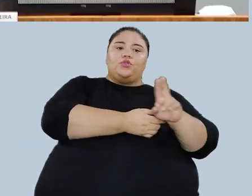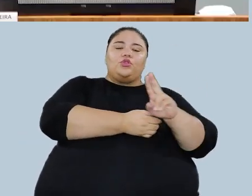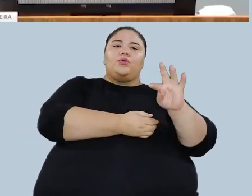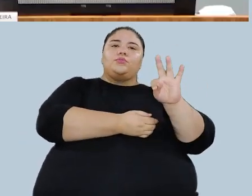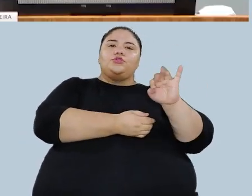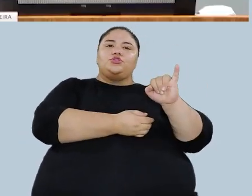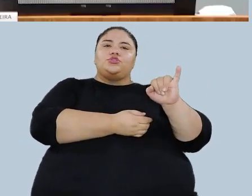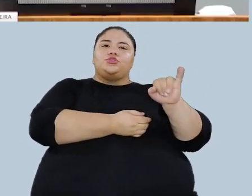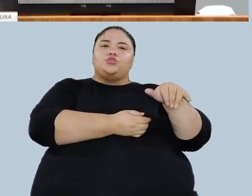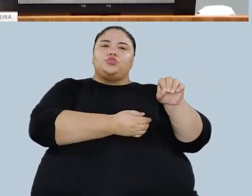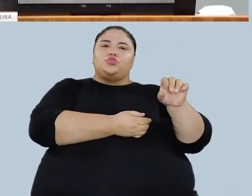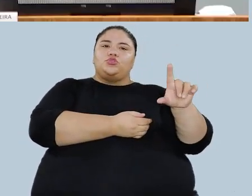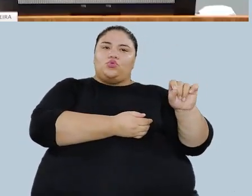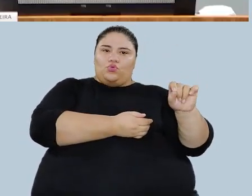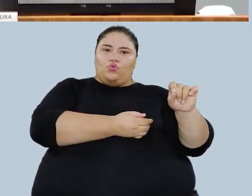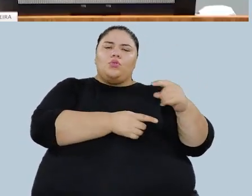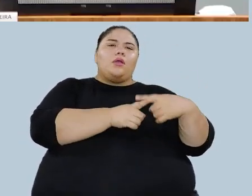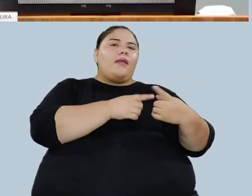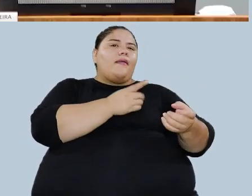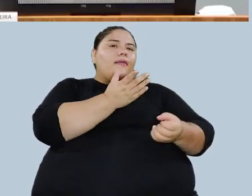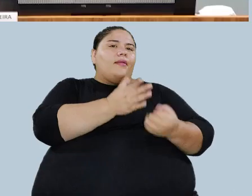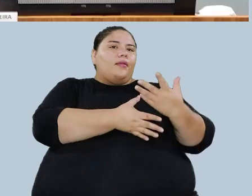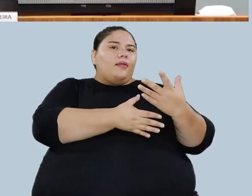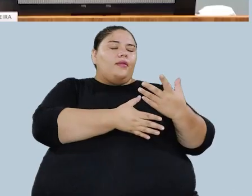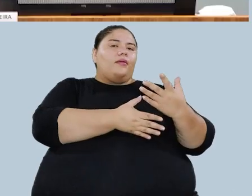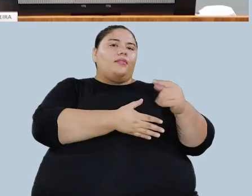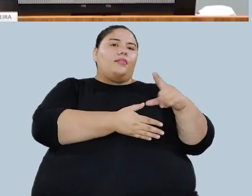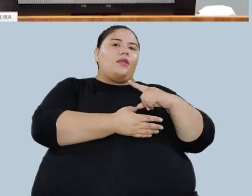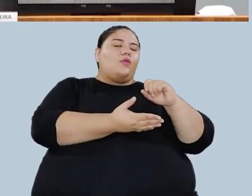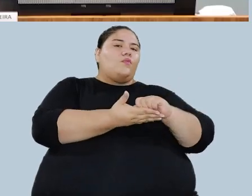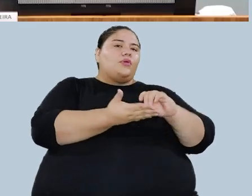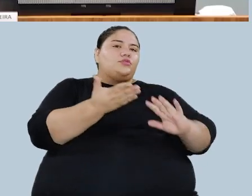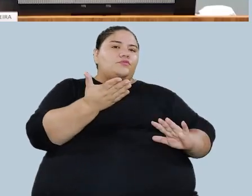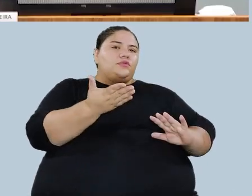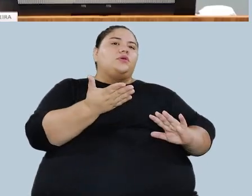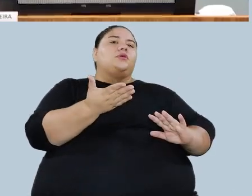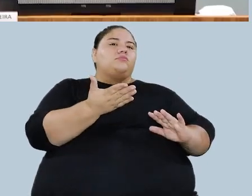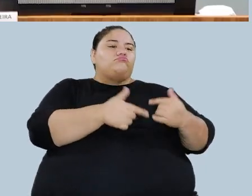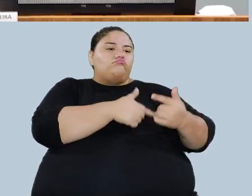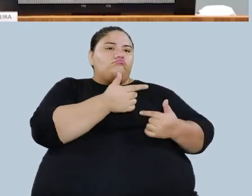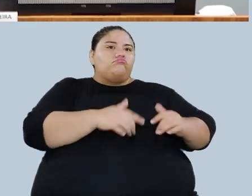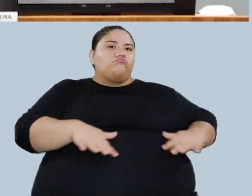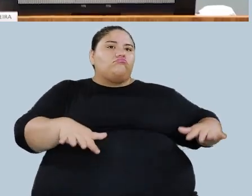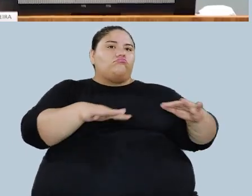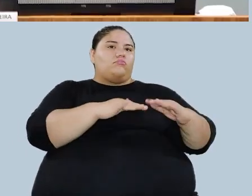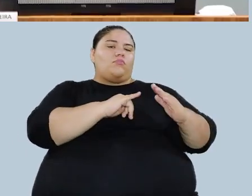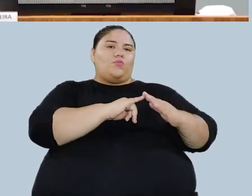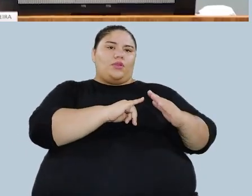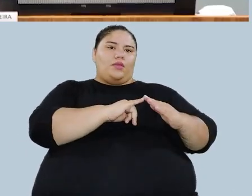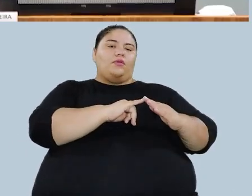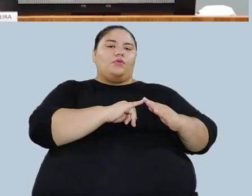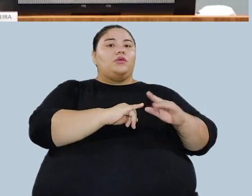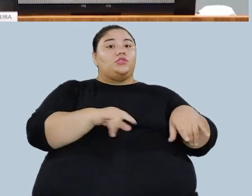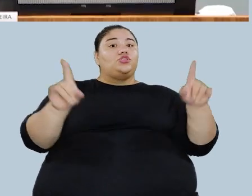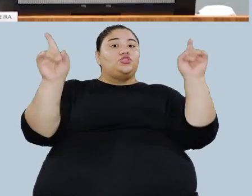que a gente chama de tijolo, né, que é aquele que constrói, que tem uma atividade muito atuante no mercado